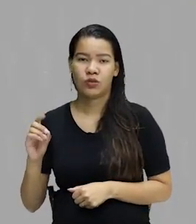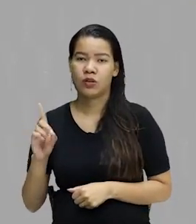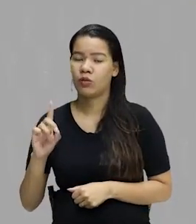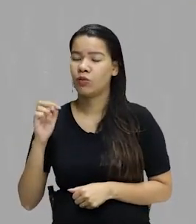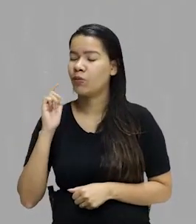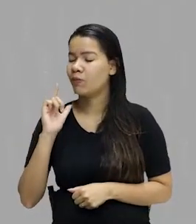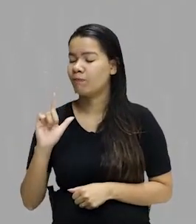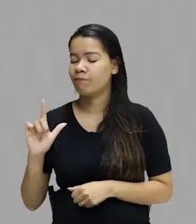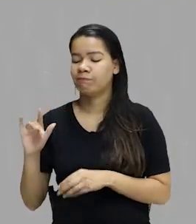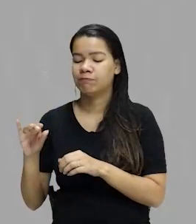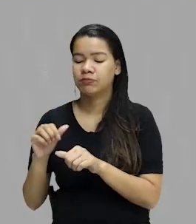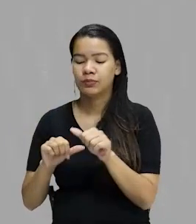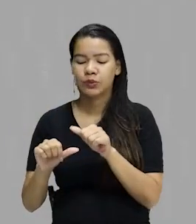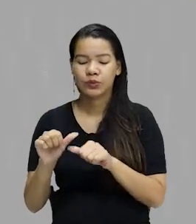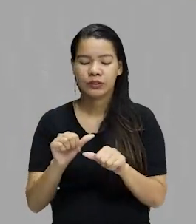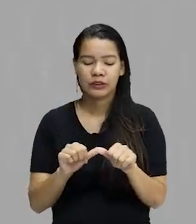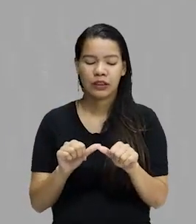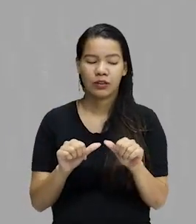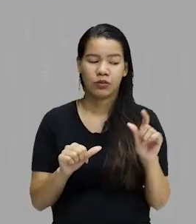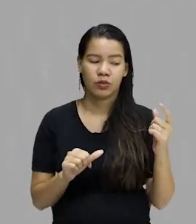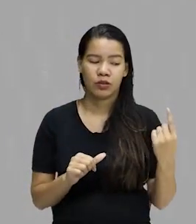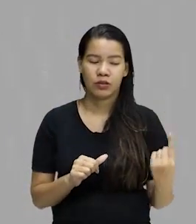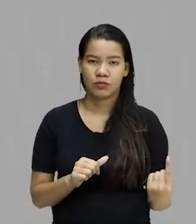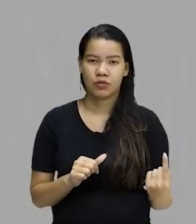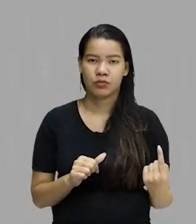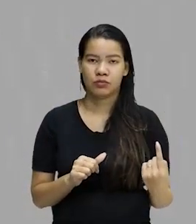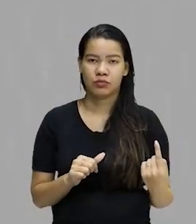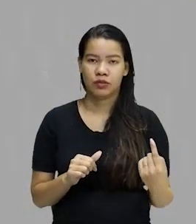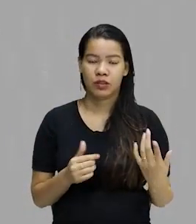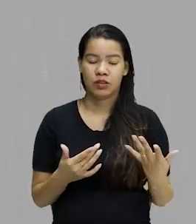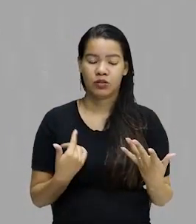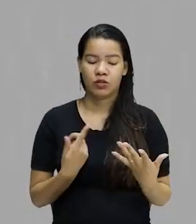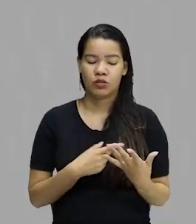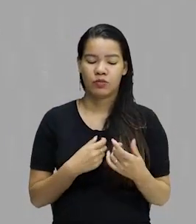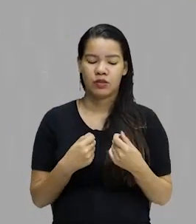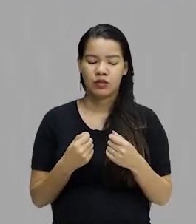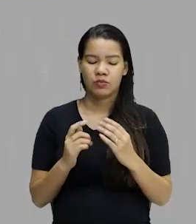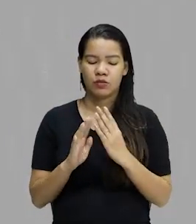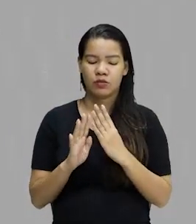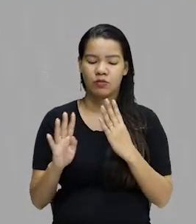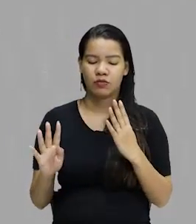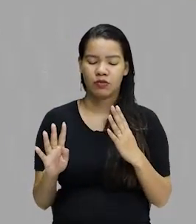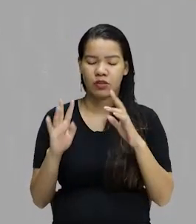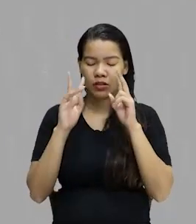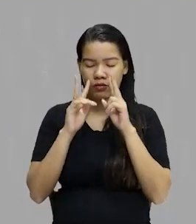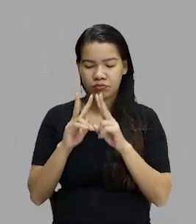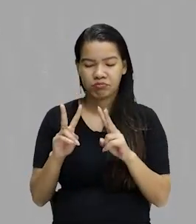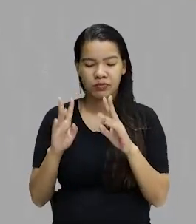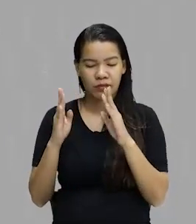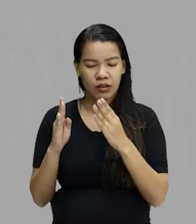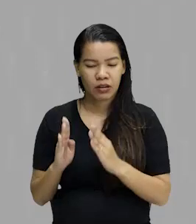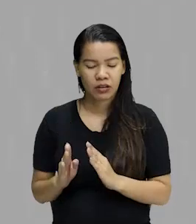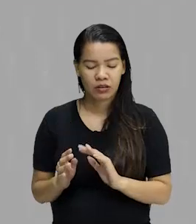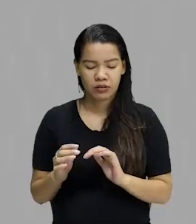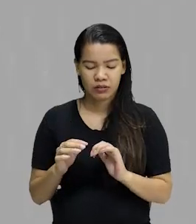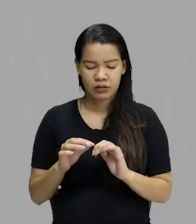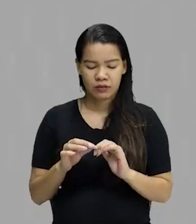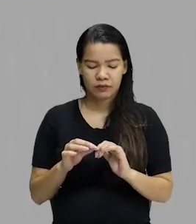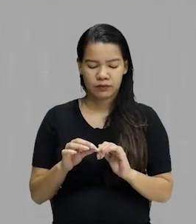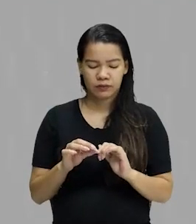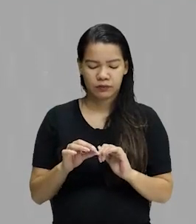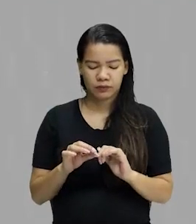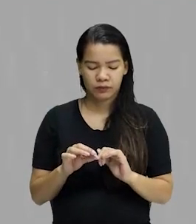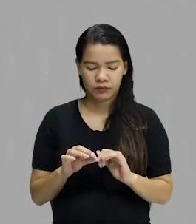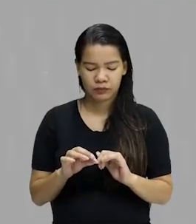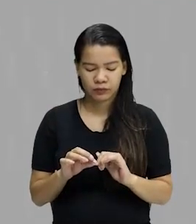sódio. Então, aqui nós temos que observar a fila de reatividade. E observando a fila de reatividade,